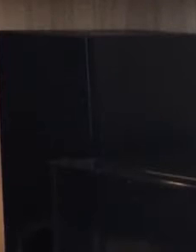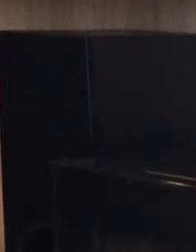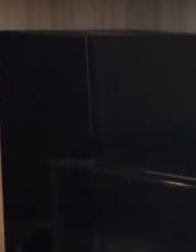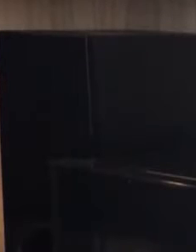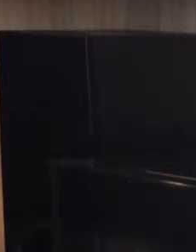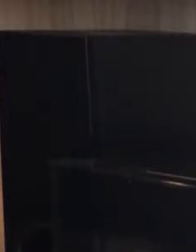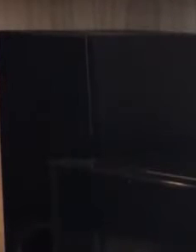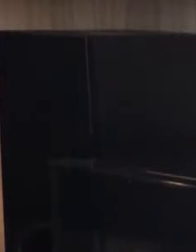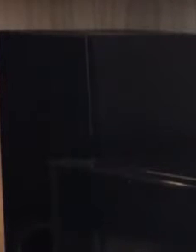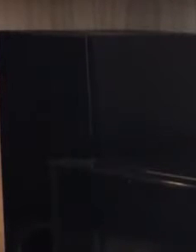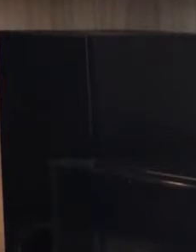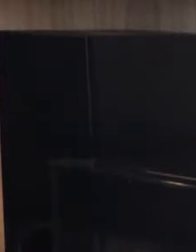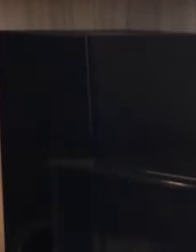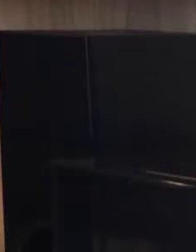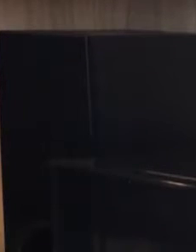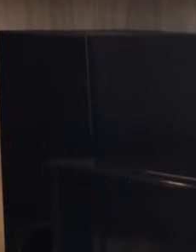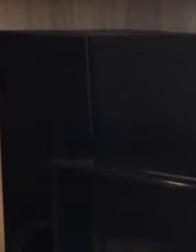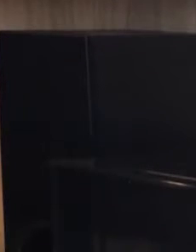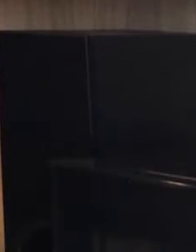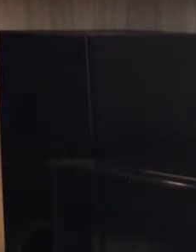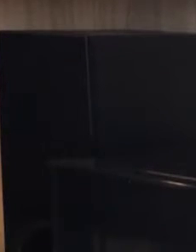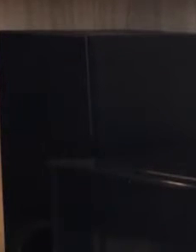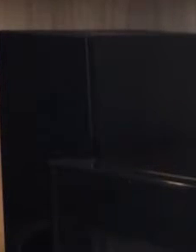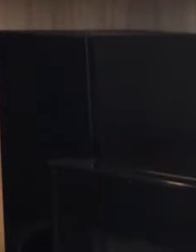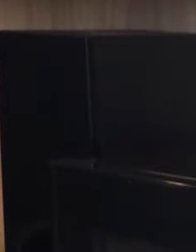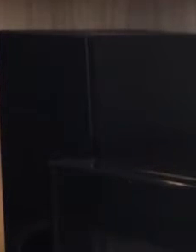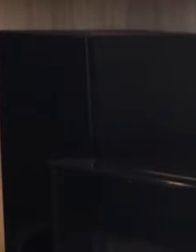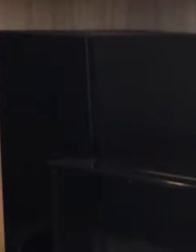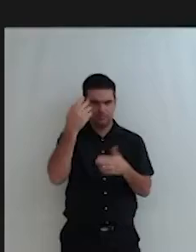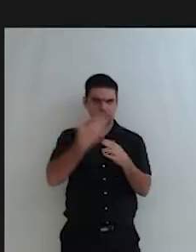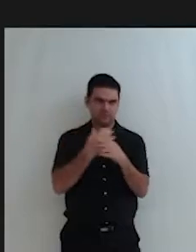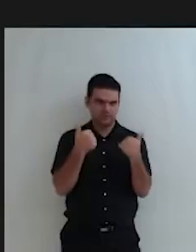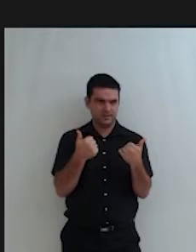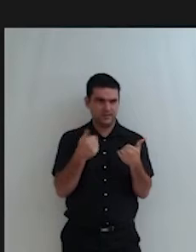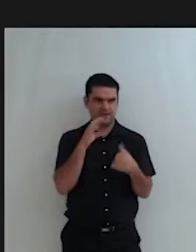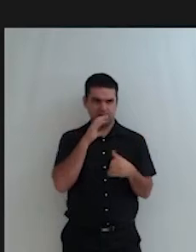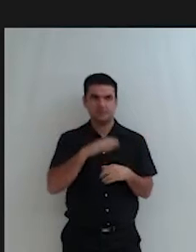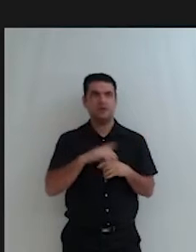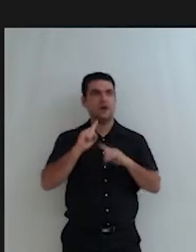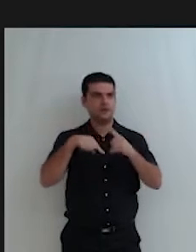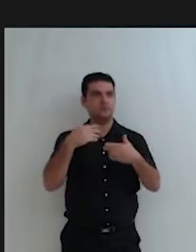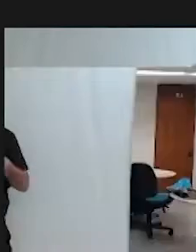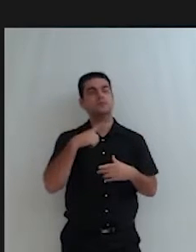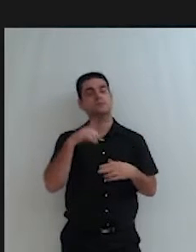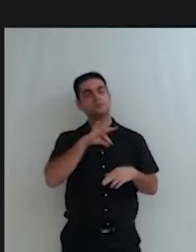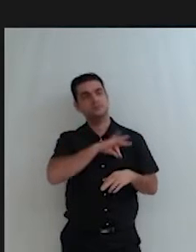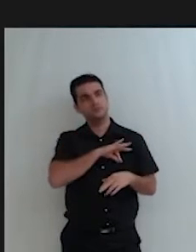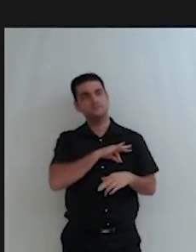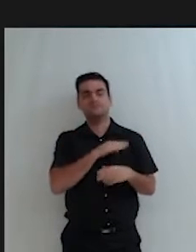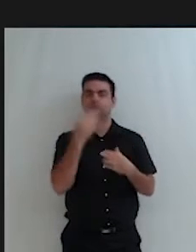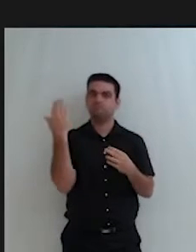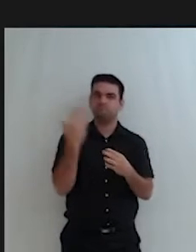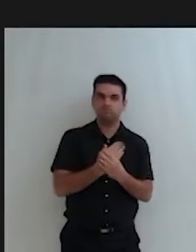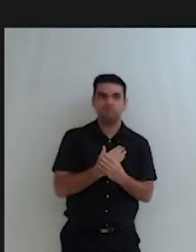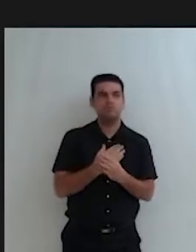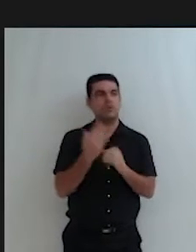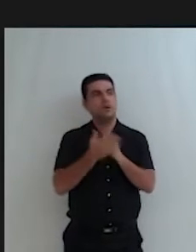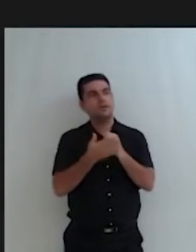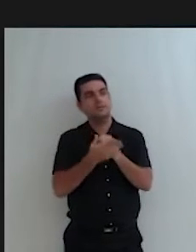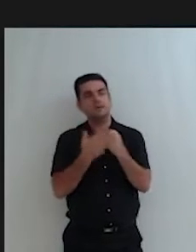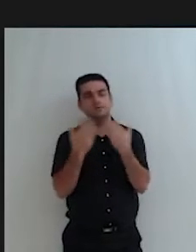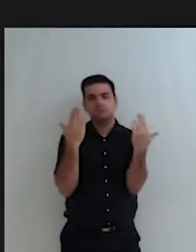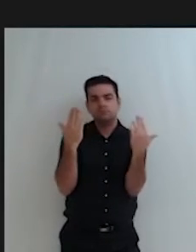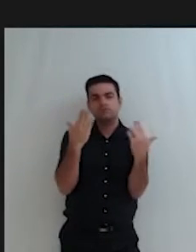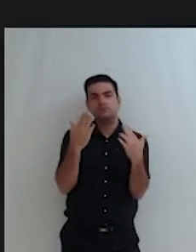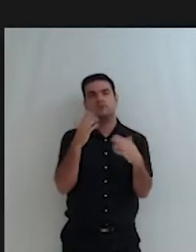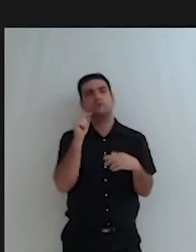indícios de prática de crimes eleitorais conexos aos crimes comuns em apuração. O relator, ministro Sebastião Reis Júnior, destacou que,